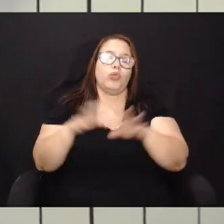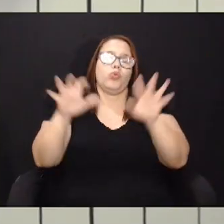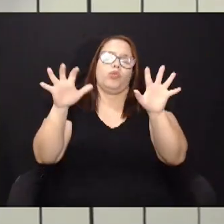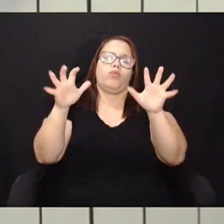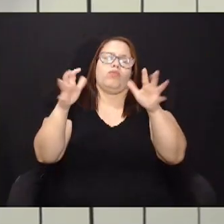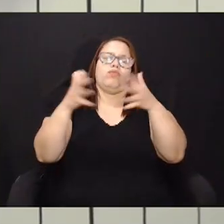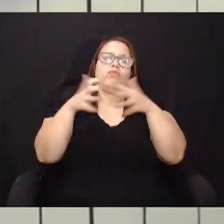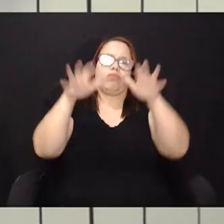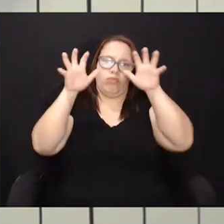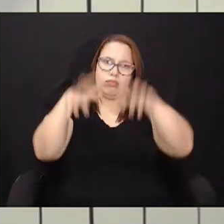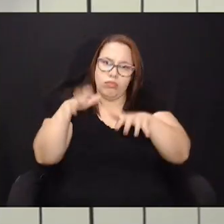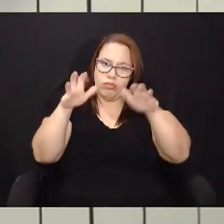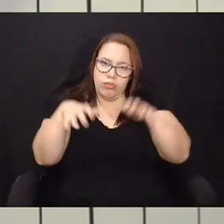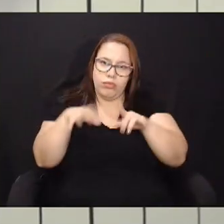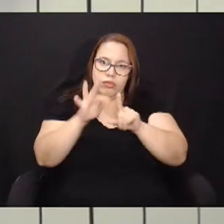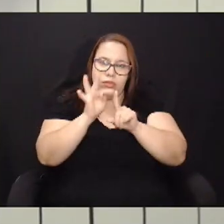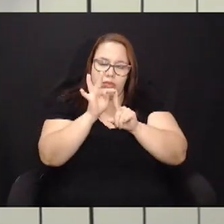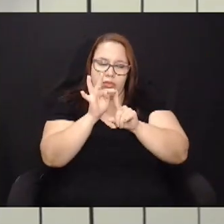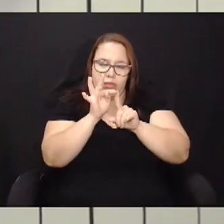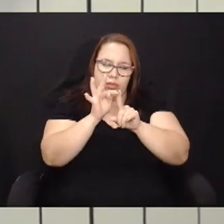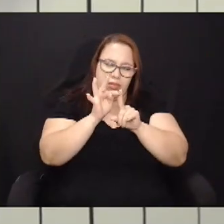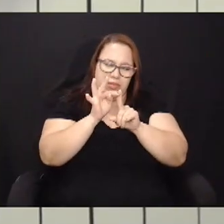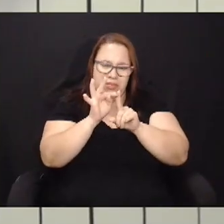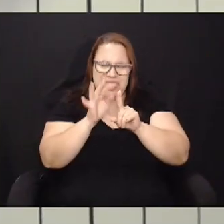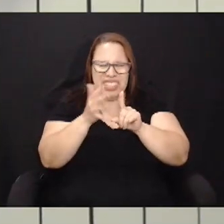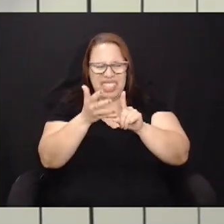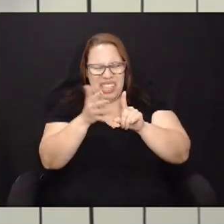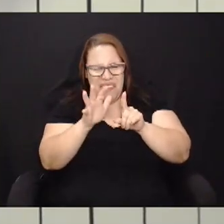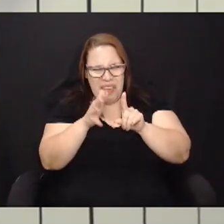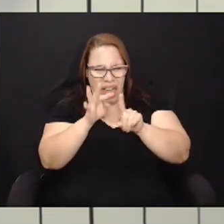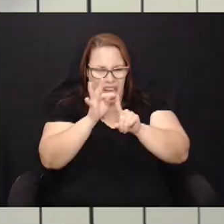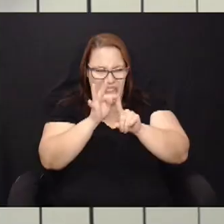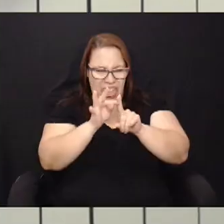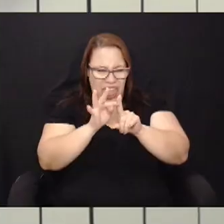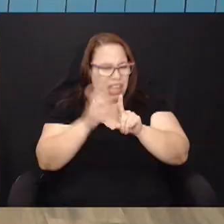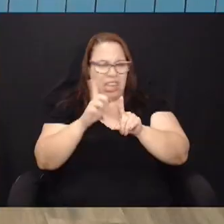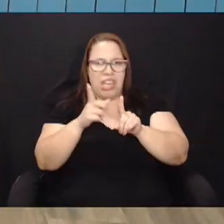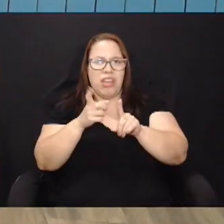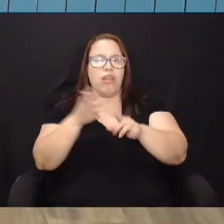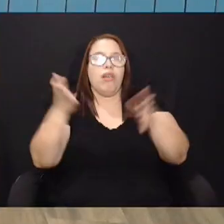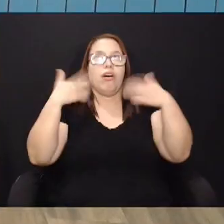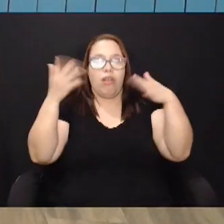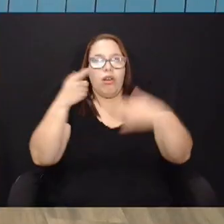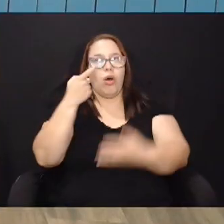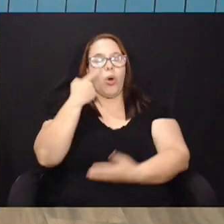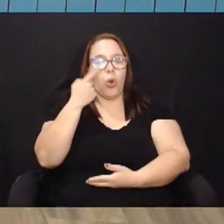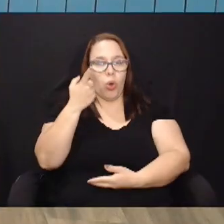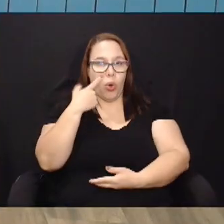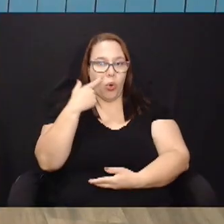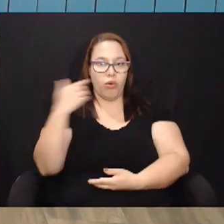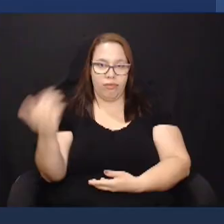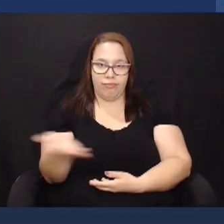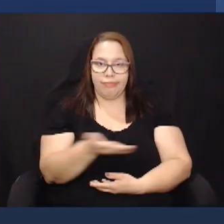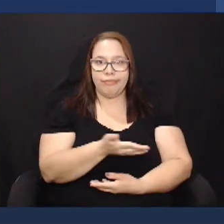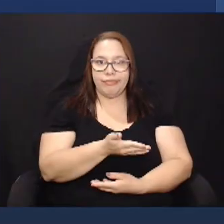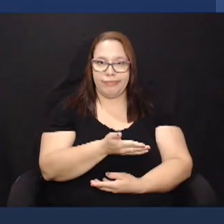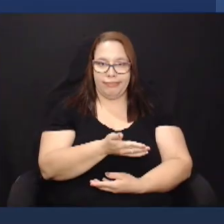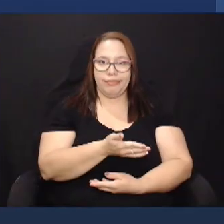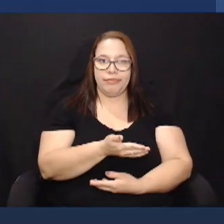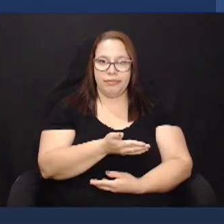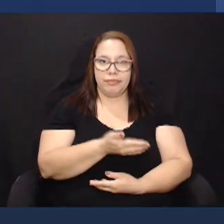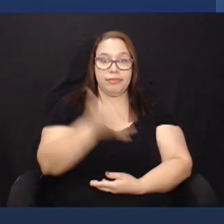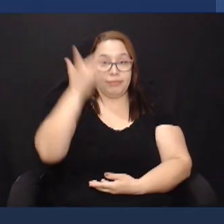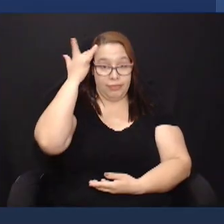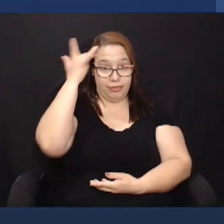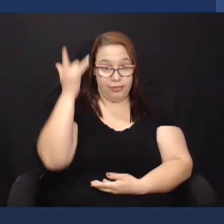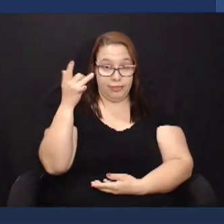a temperatura fica mais amena, né? Nada daquele calorão. Olha só as temperaturas aqui na minha tela. Para amanhã, então, meio de